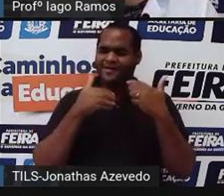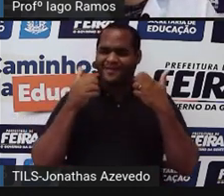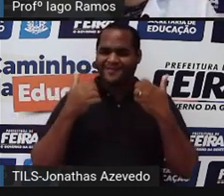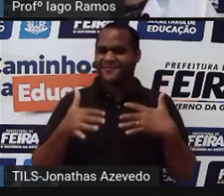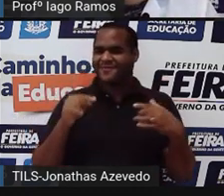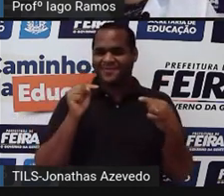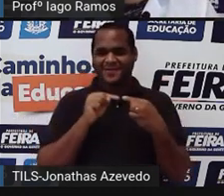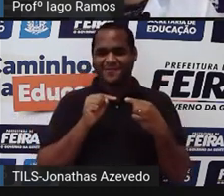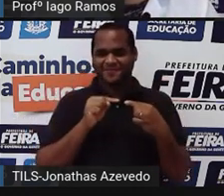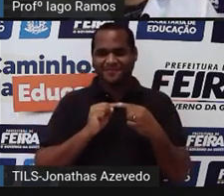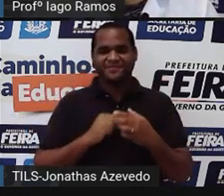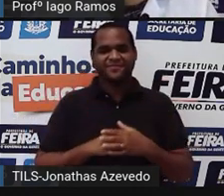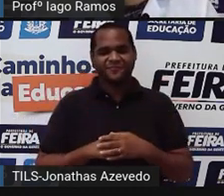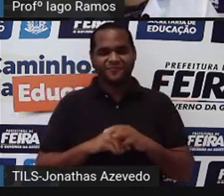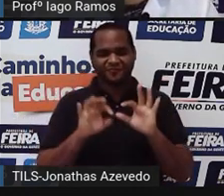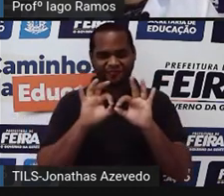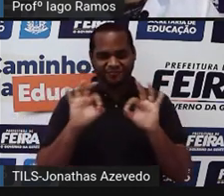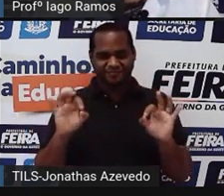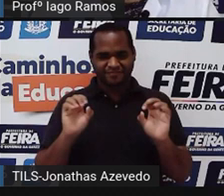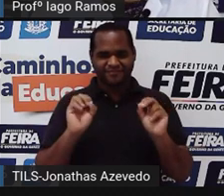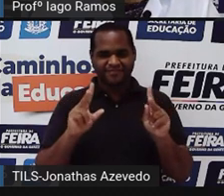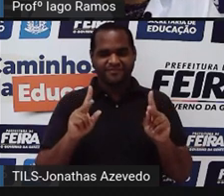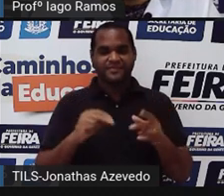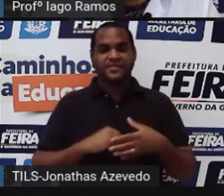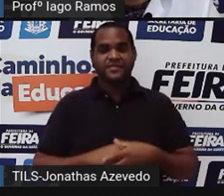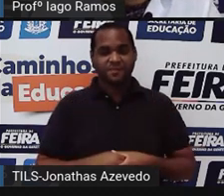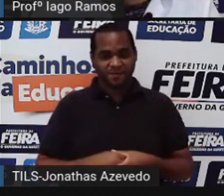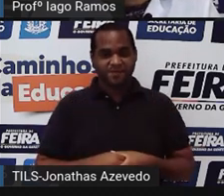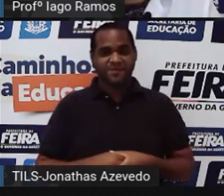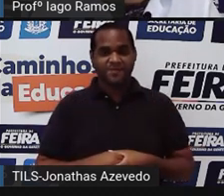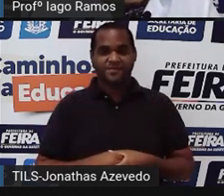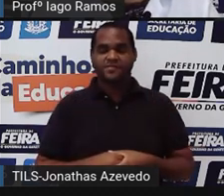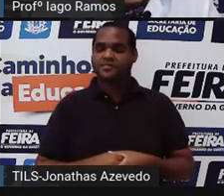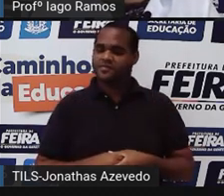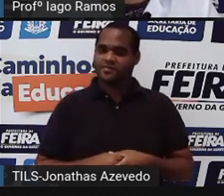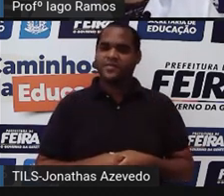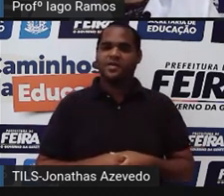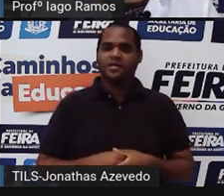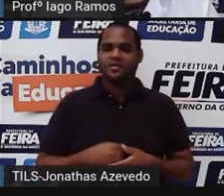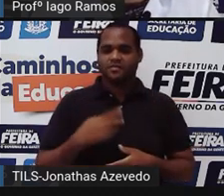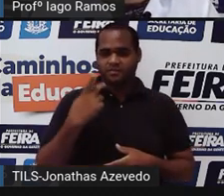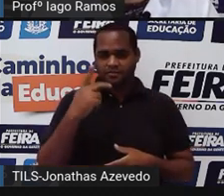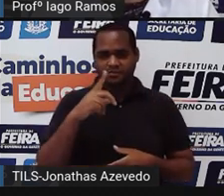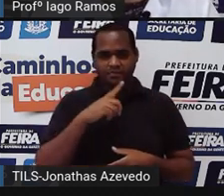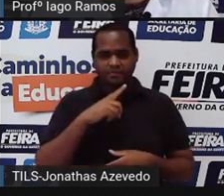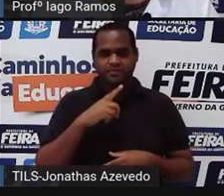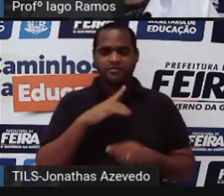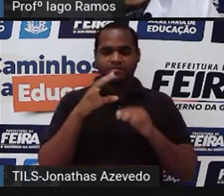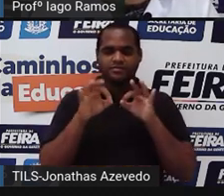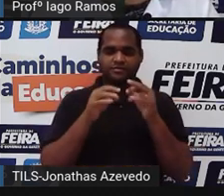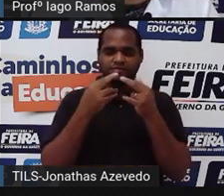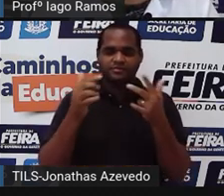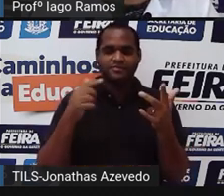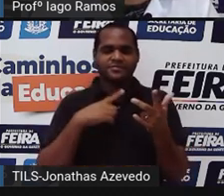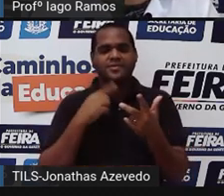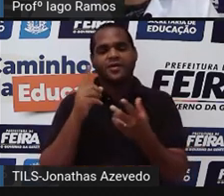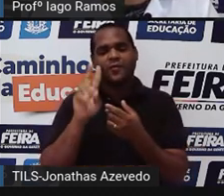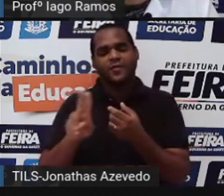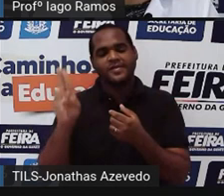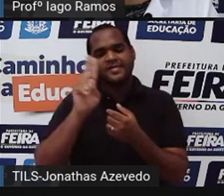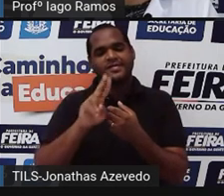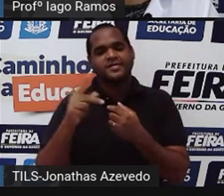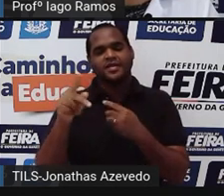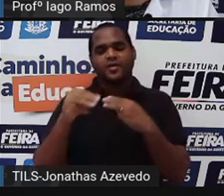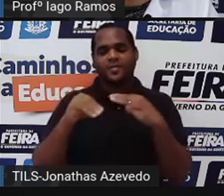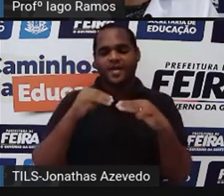tá bom? Beleza? E o que é que a gente faz para usar esse método da soma e